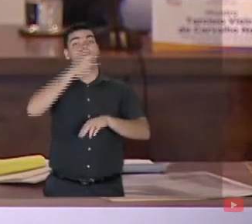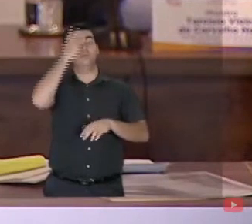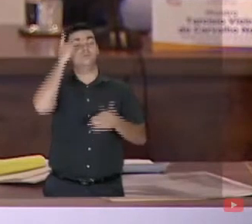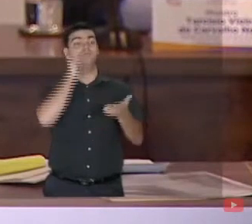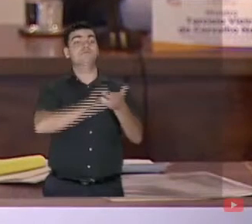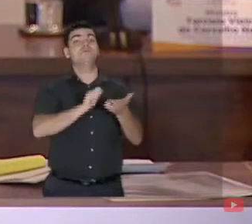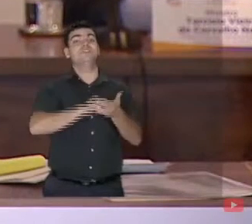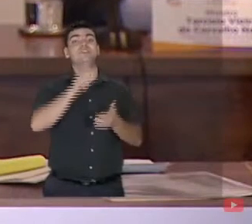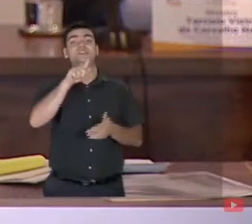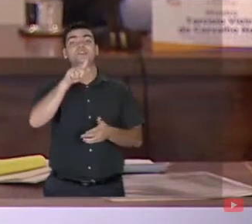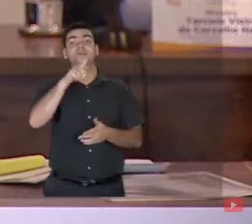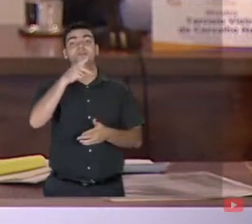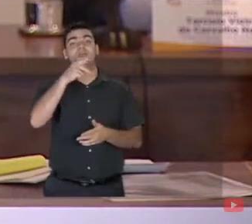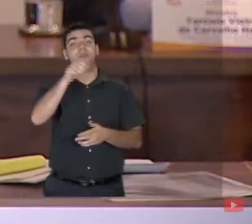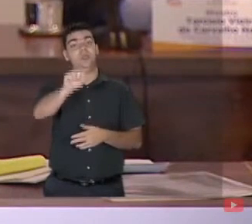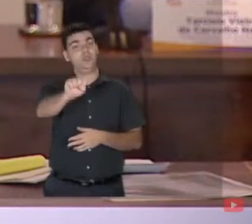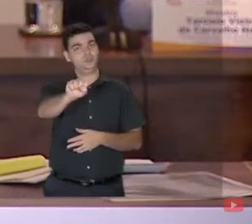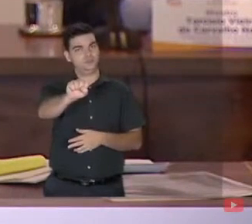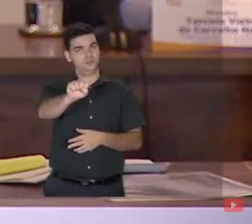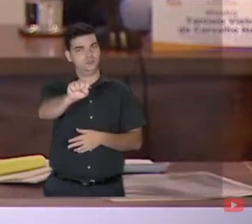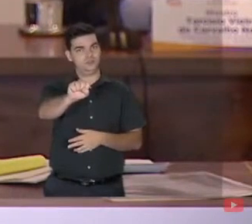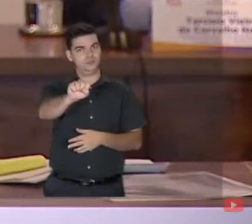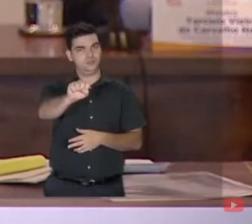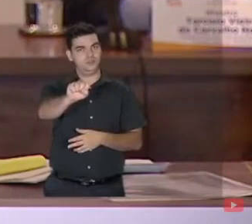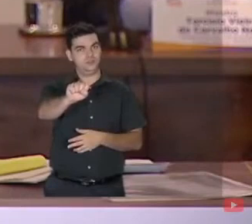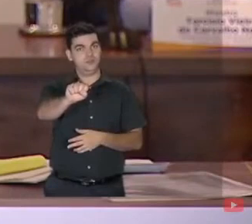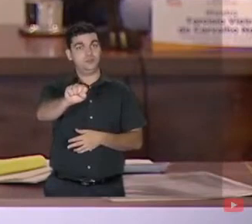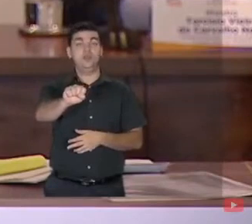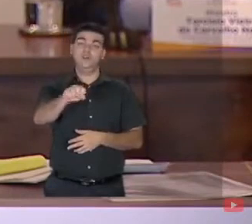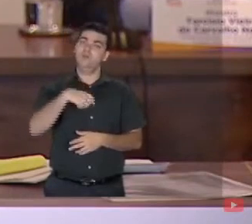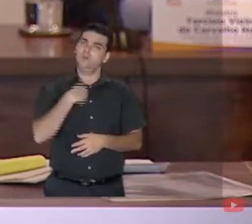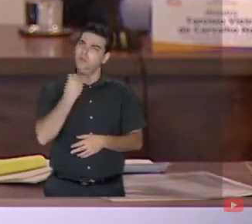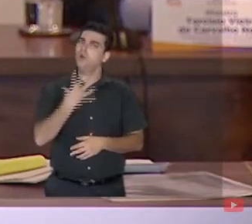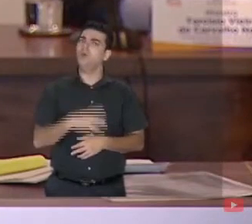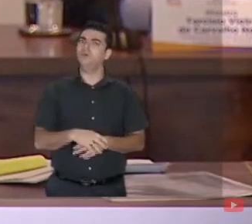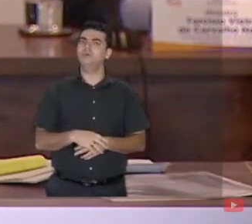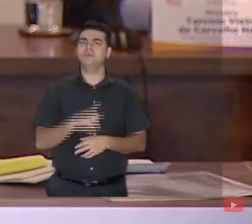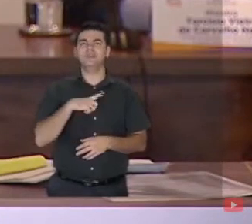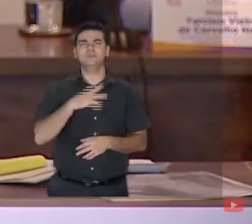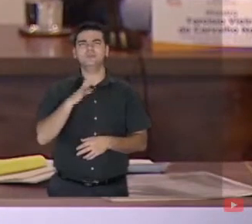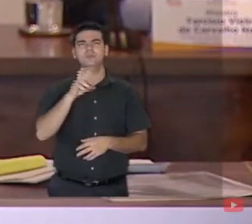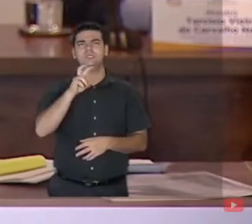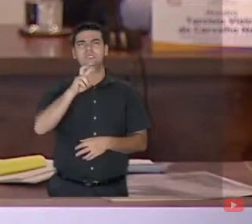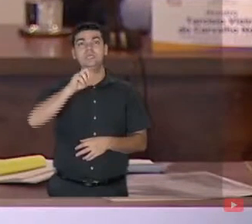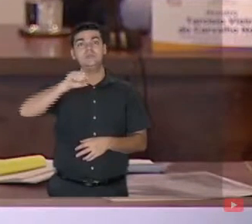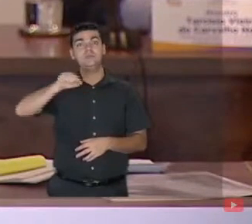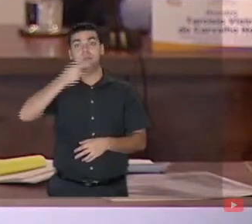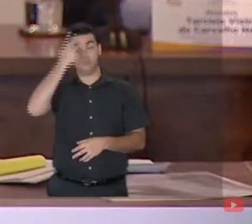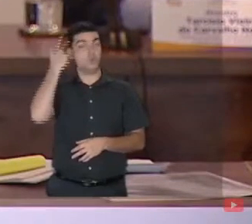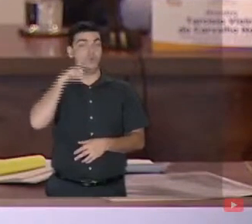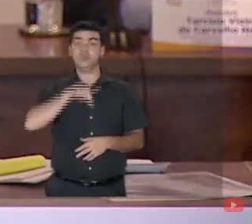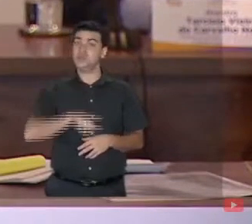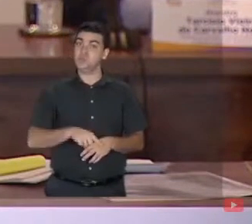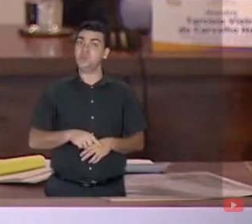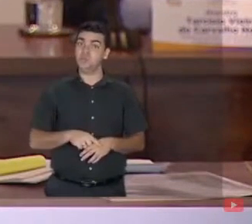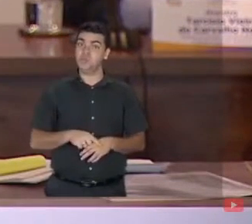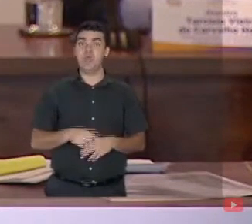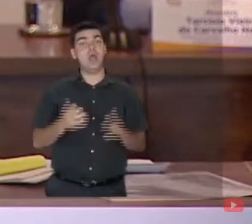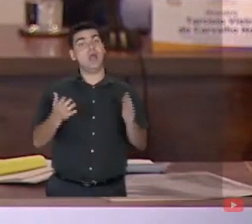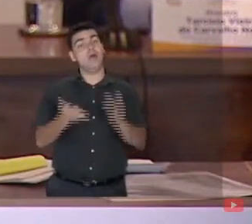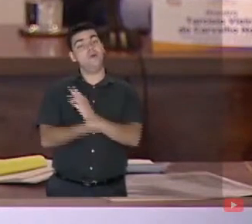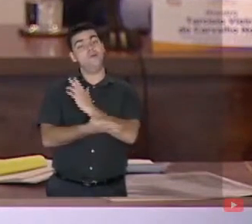por georreferenciamento. Ela funcionou, tanto que mais de 500 mil pessoas justificaram,